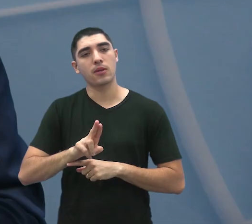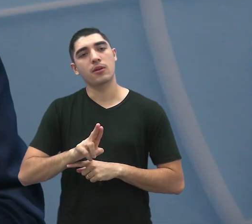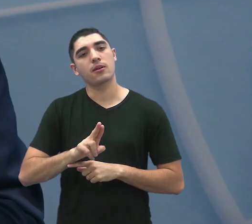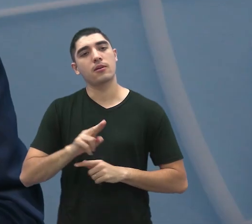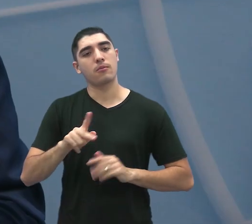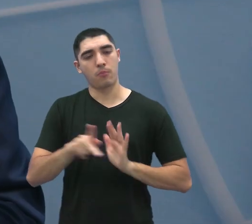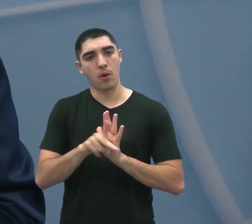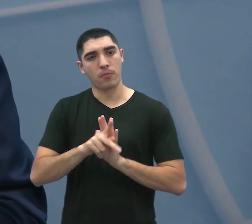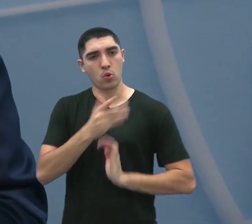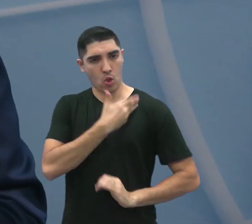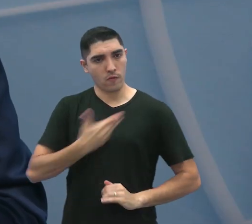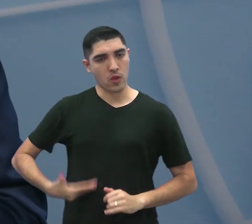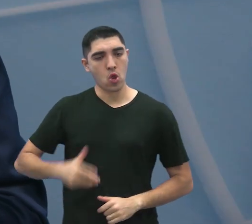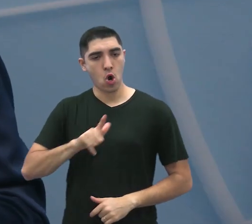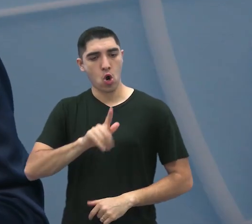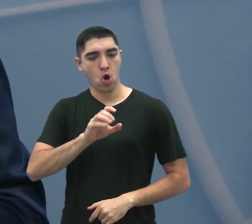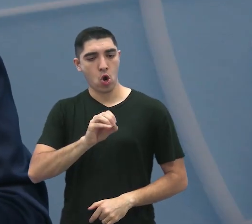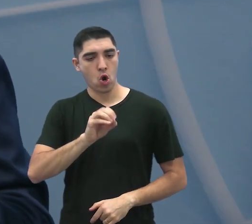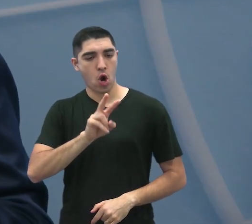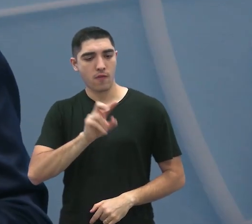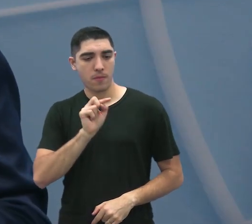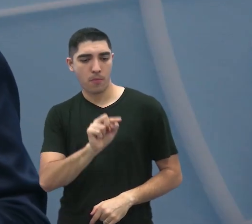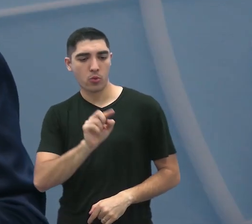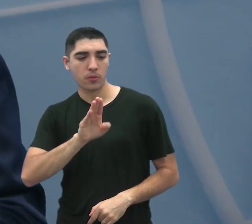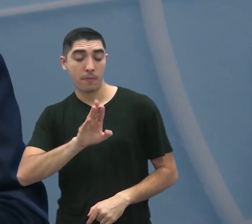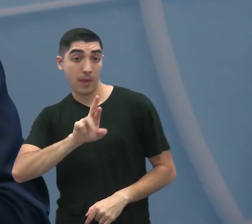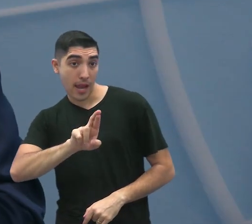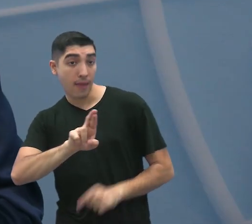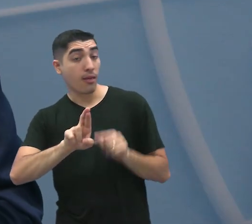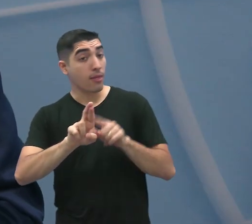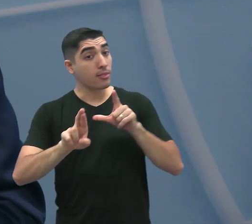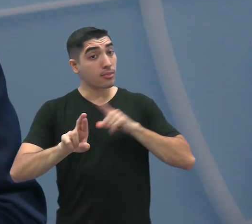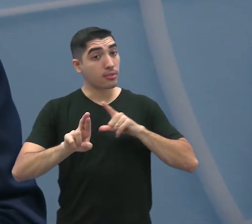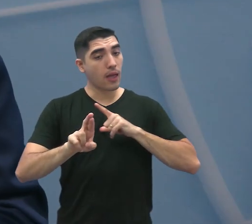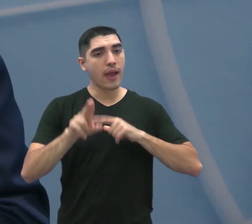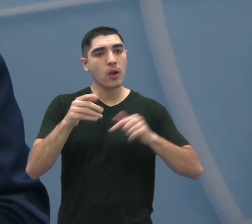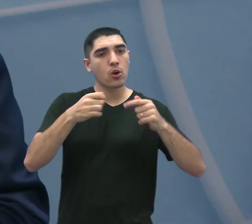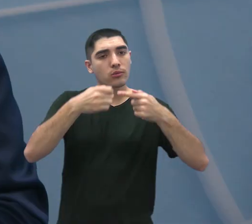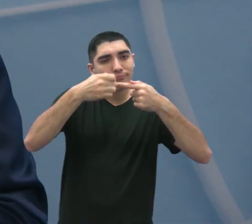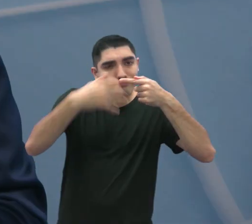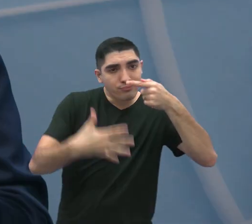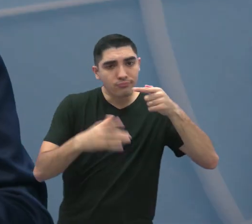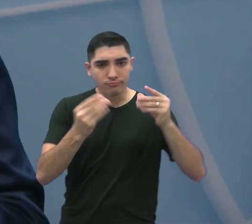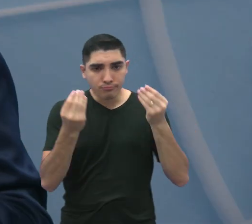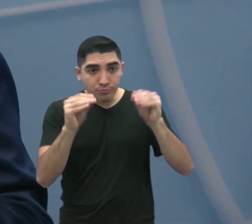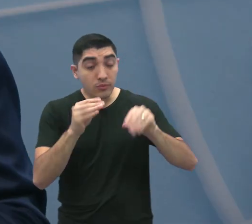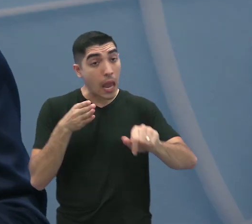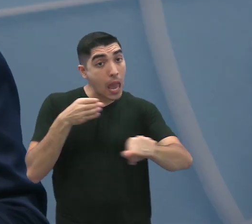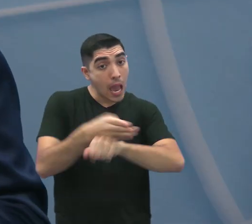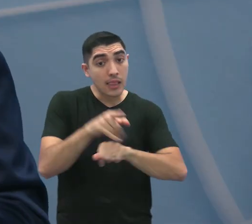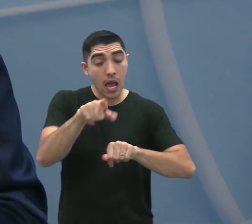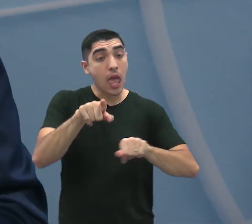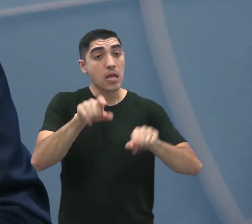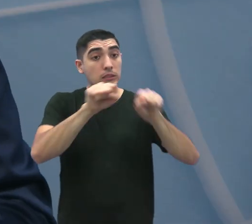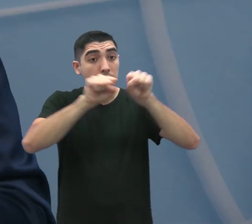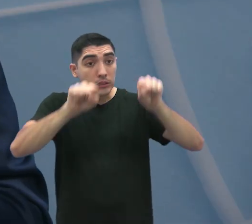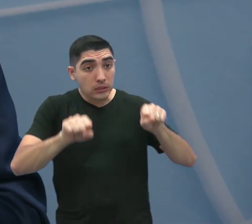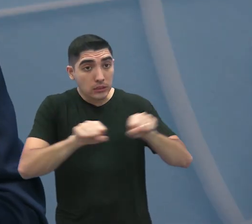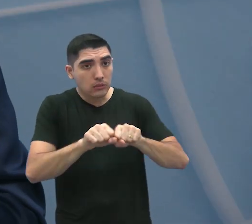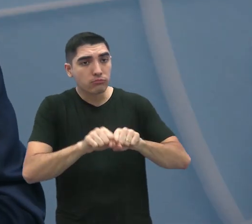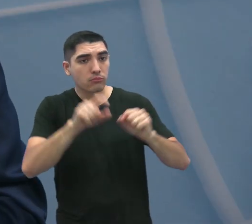do gov.br existe um guia de planejamento financeiro com uma planilha modelo